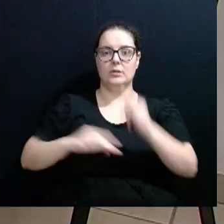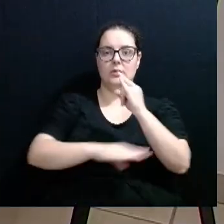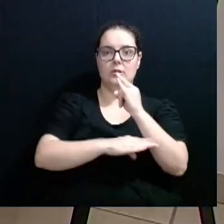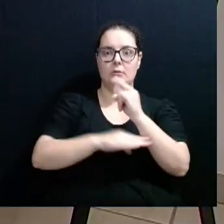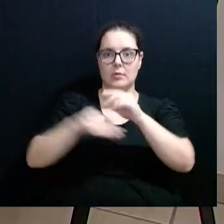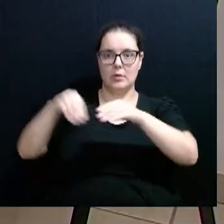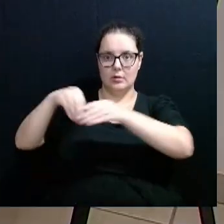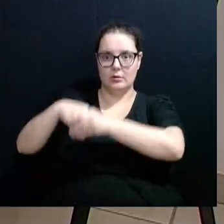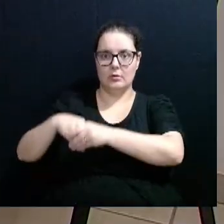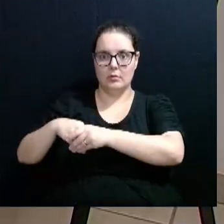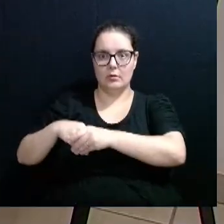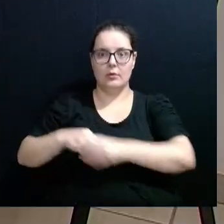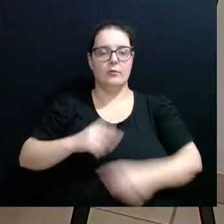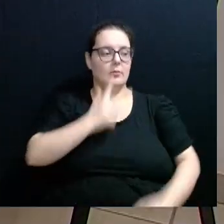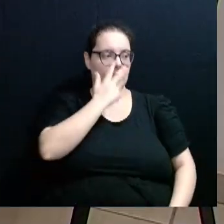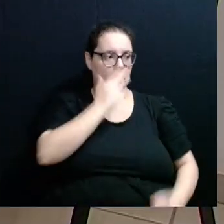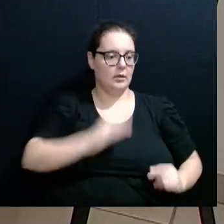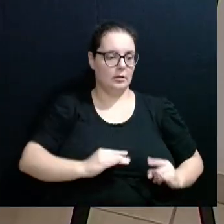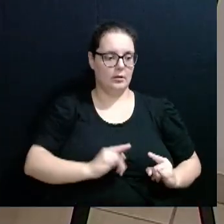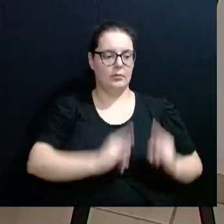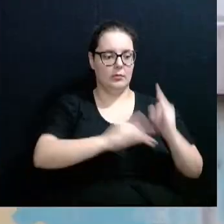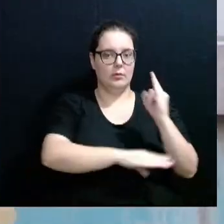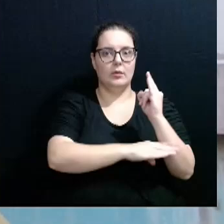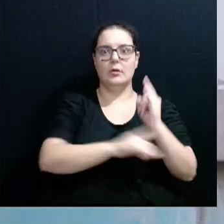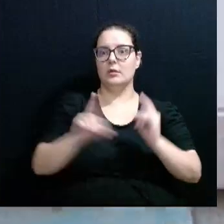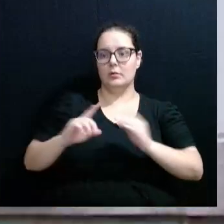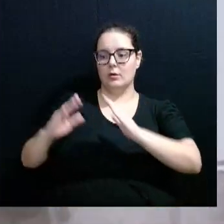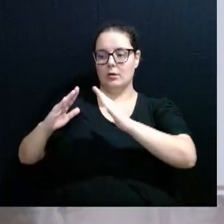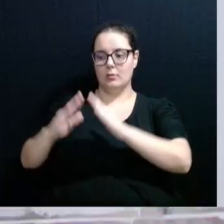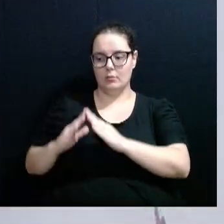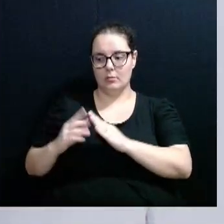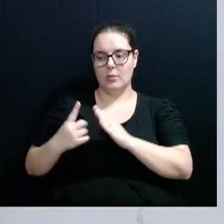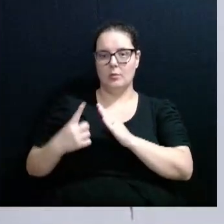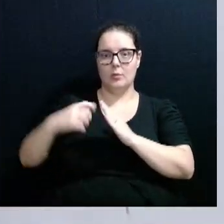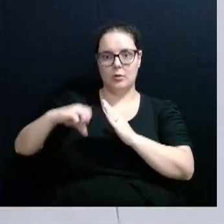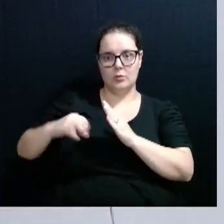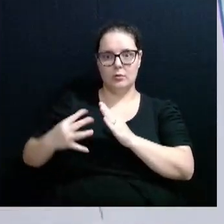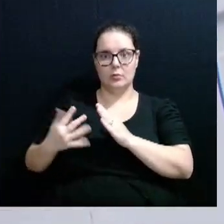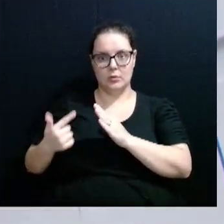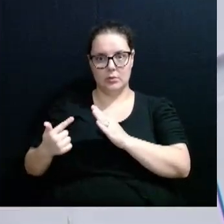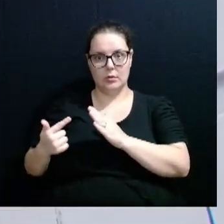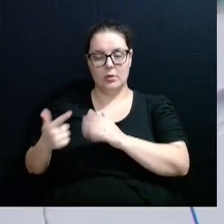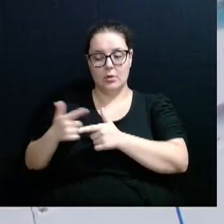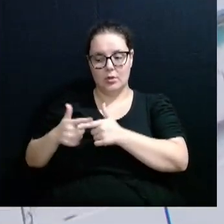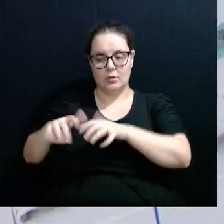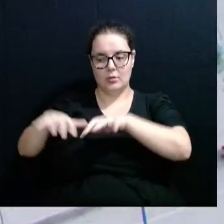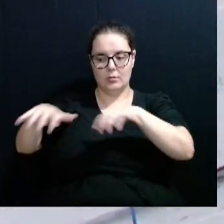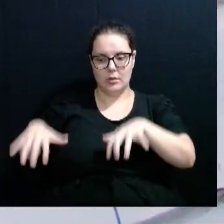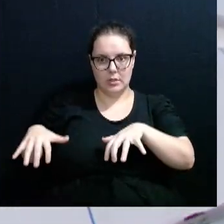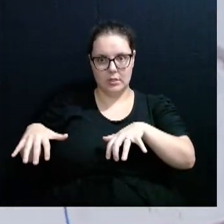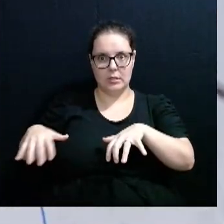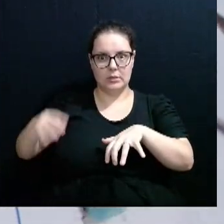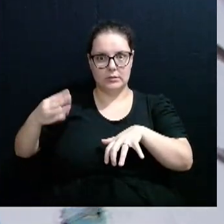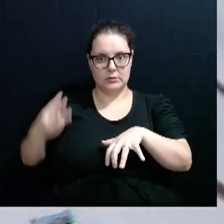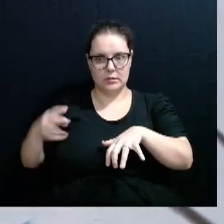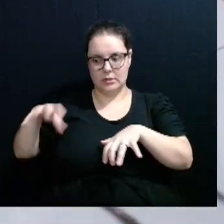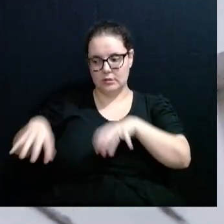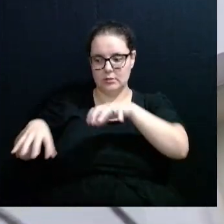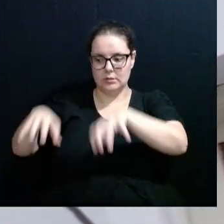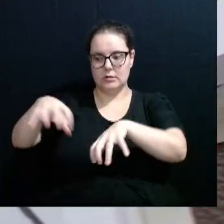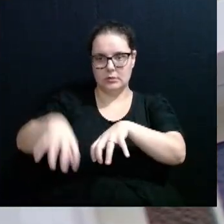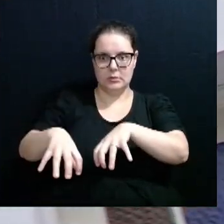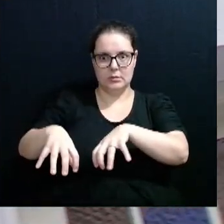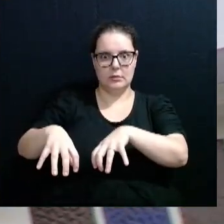predinho. Ficou parecendo predinho. Não, é uma casa de 1947 que a gente dividiu a casa em 3 partes. E Tá, são e 3 cada um vai ter o apartamentos. seu lugar